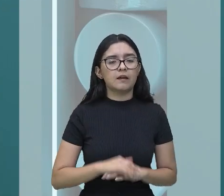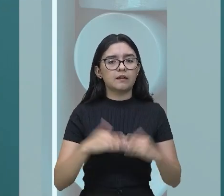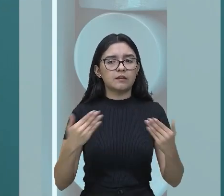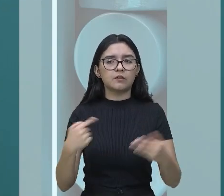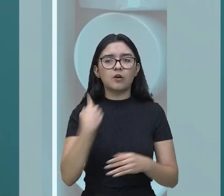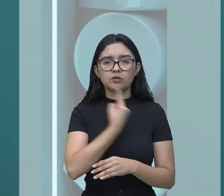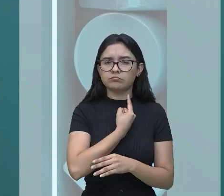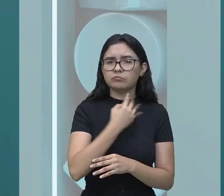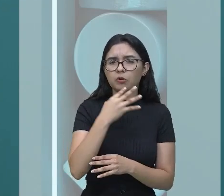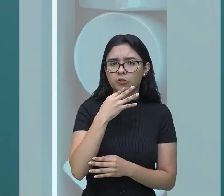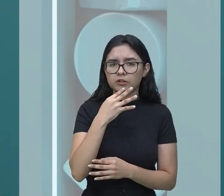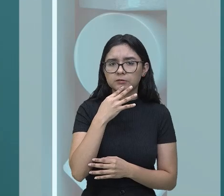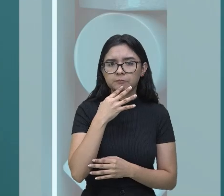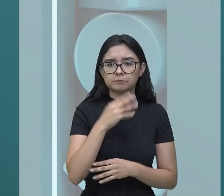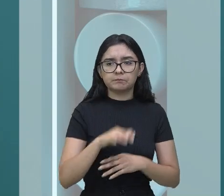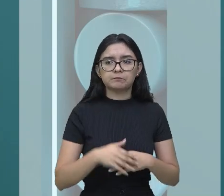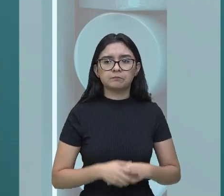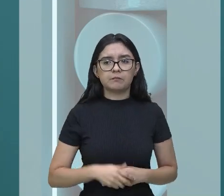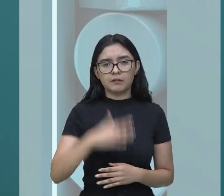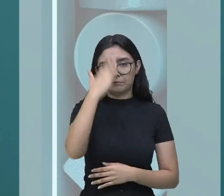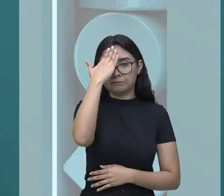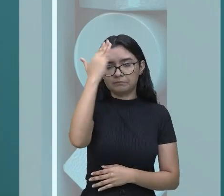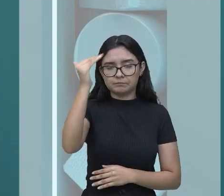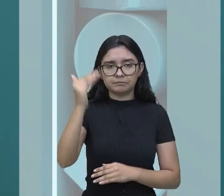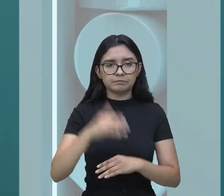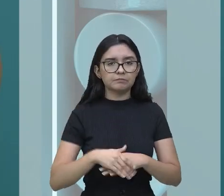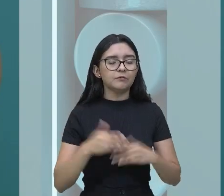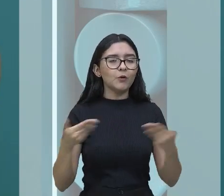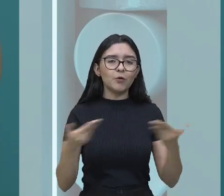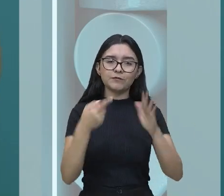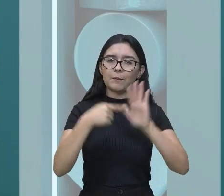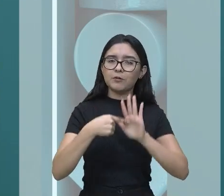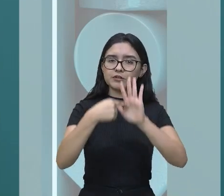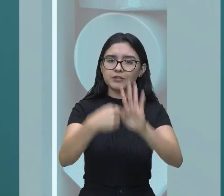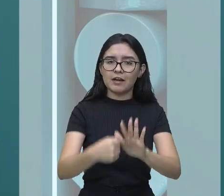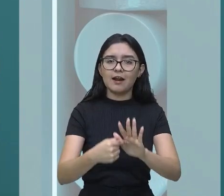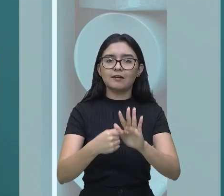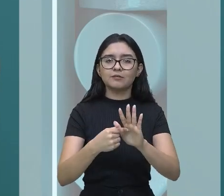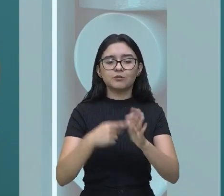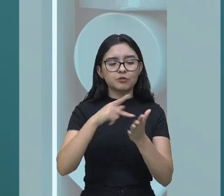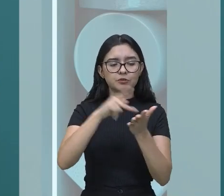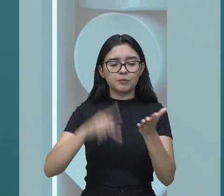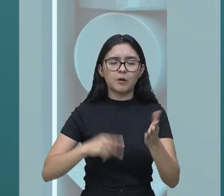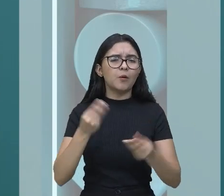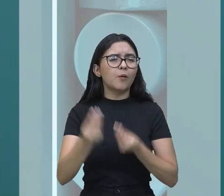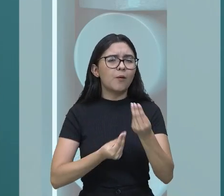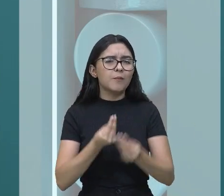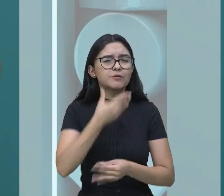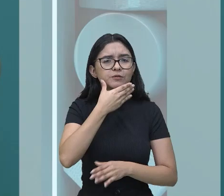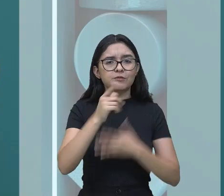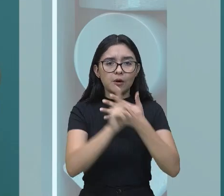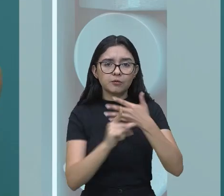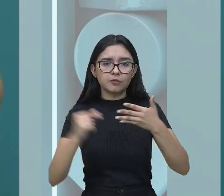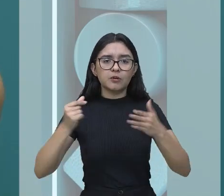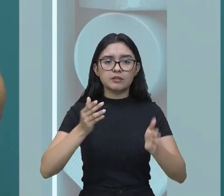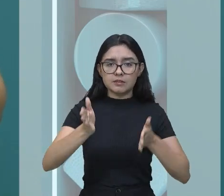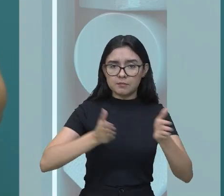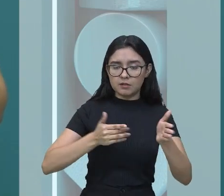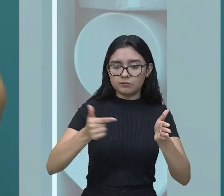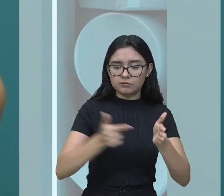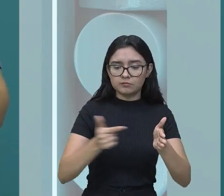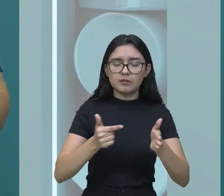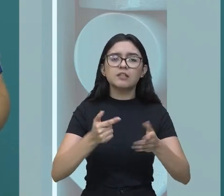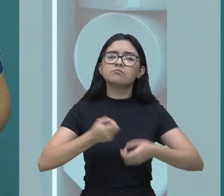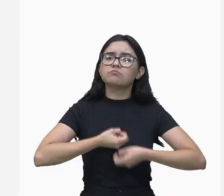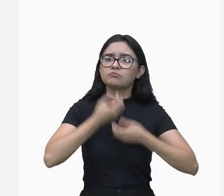reconhecido, correto? Então, na verdade, vamos abordar aí os poemas, né? Como é que os poetas desse período aí da segunda geração se